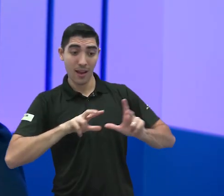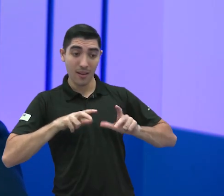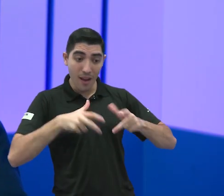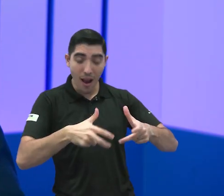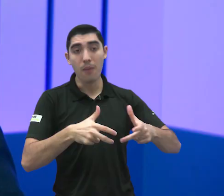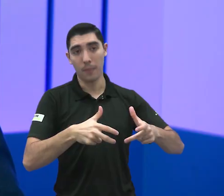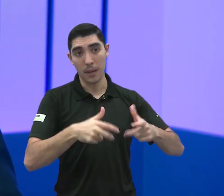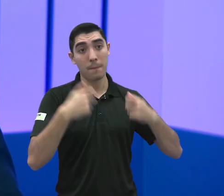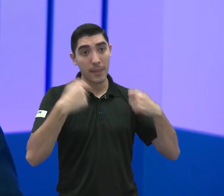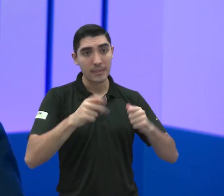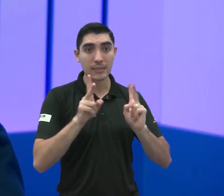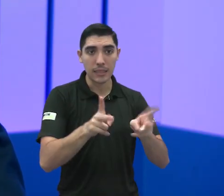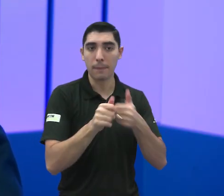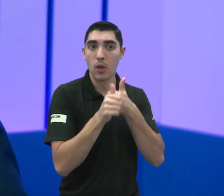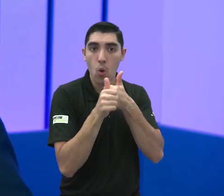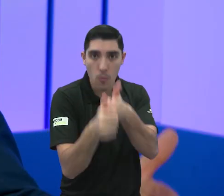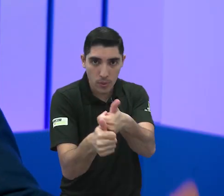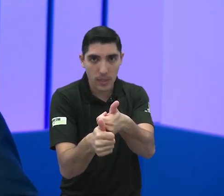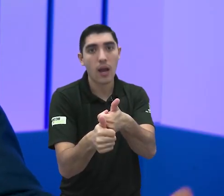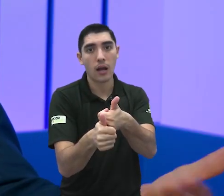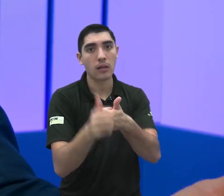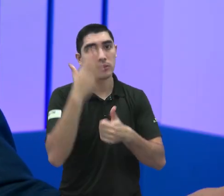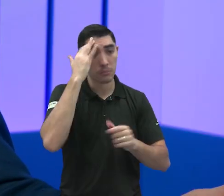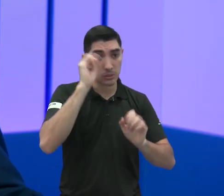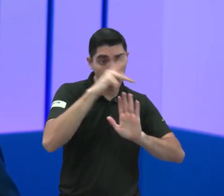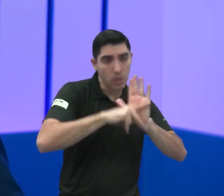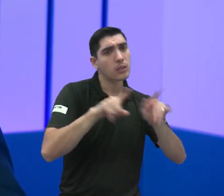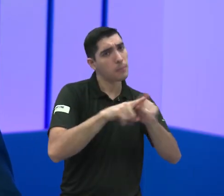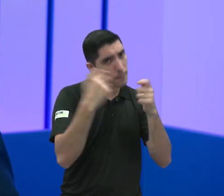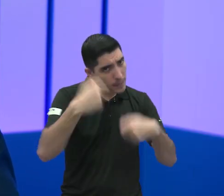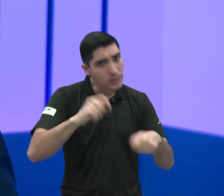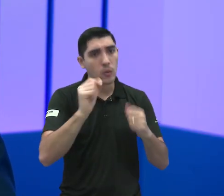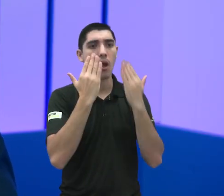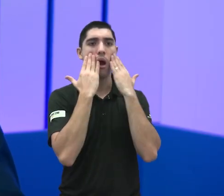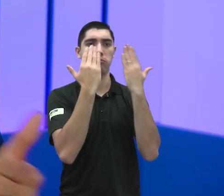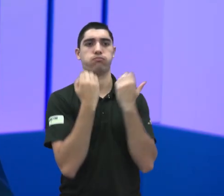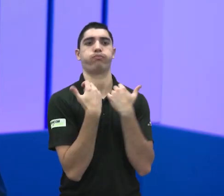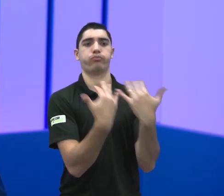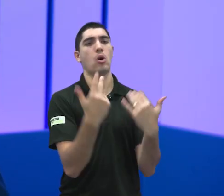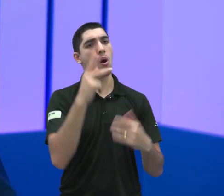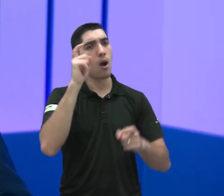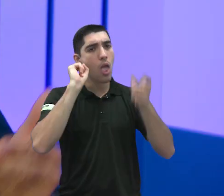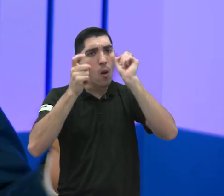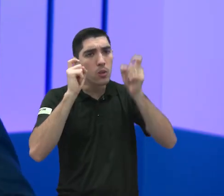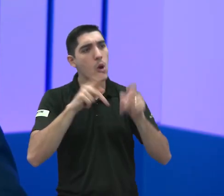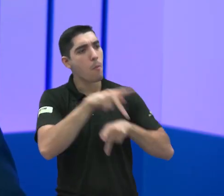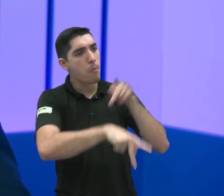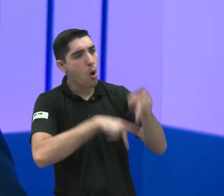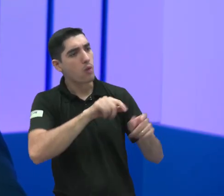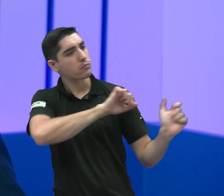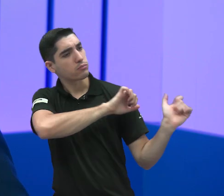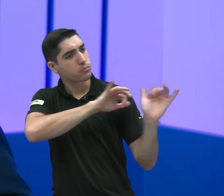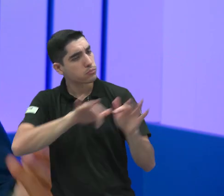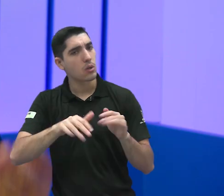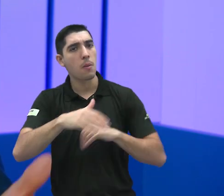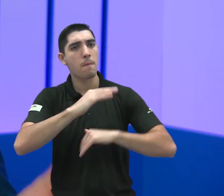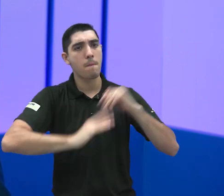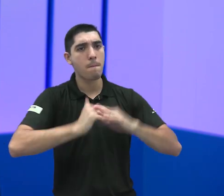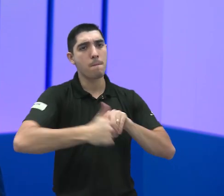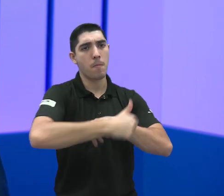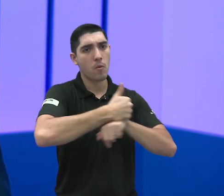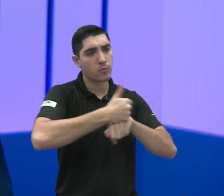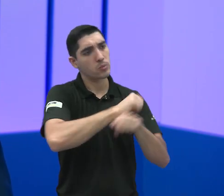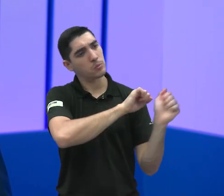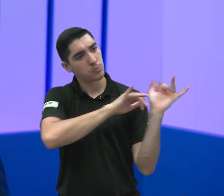esses projetos de grande impacto e serem realizadas audiências públicas, ouvindo a sociedade, ouvindo os especialistas, para a